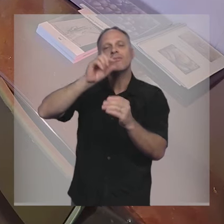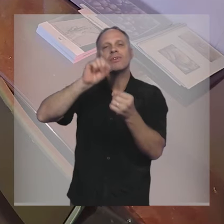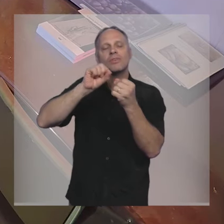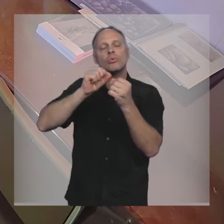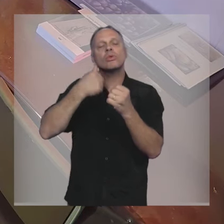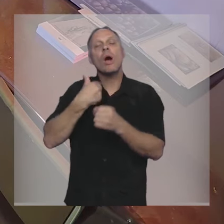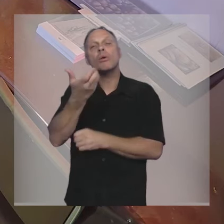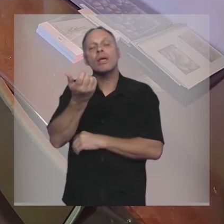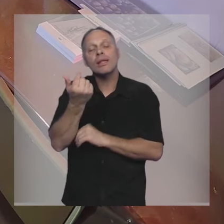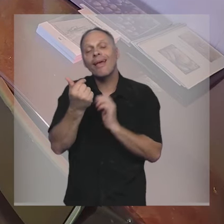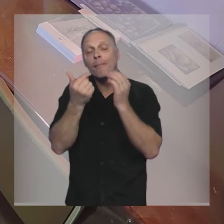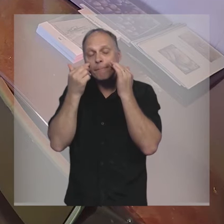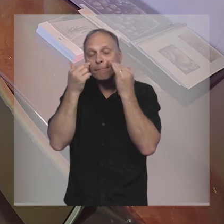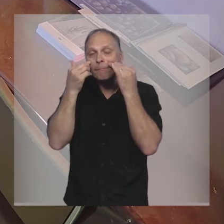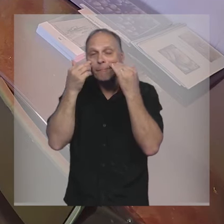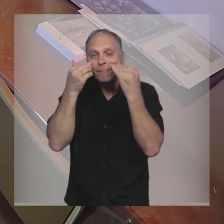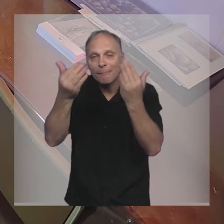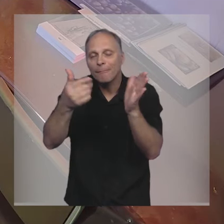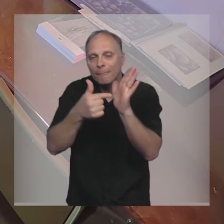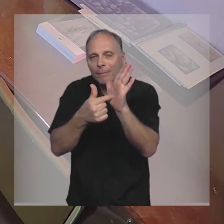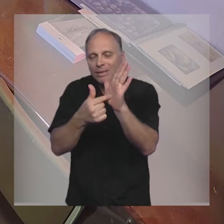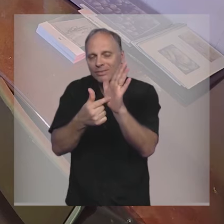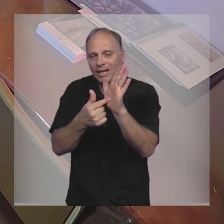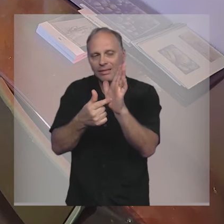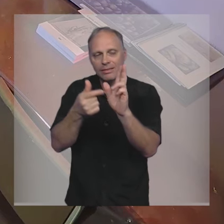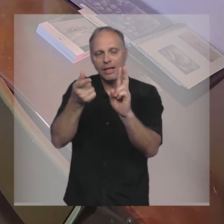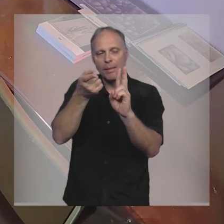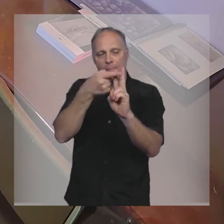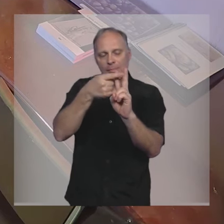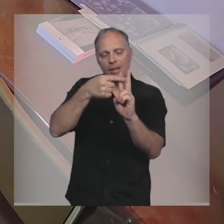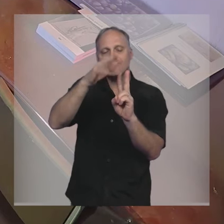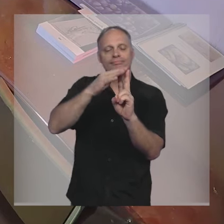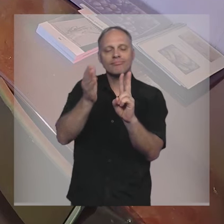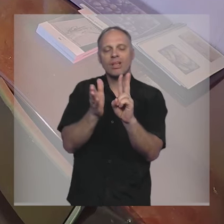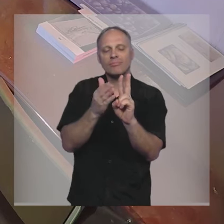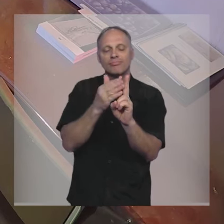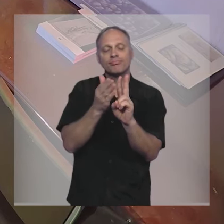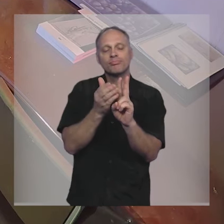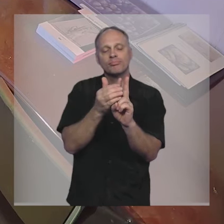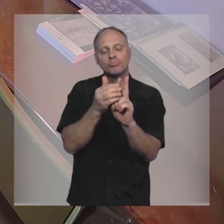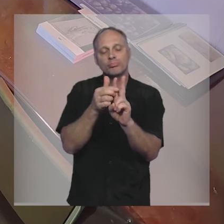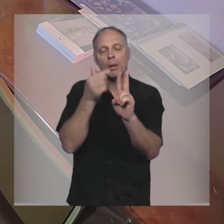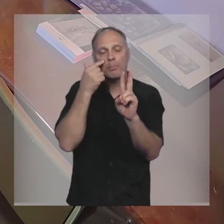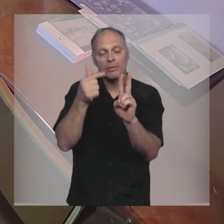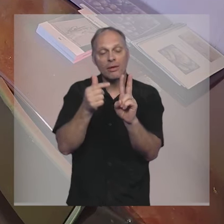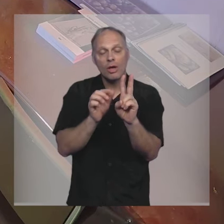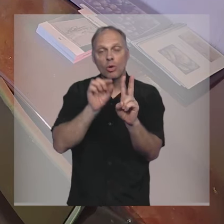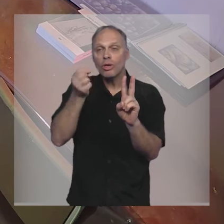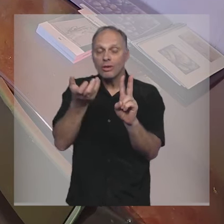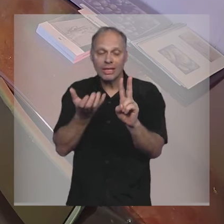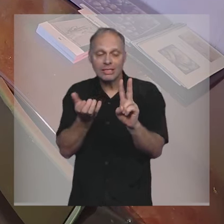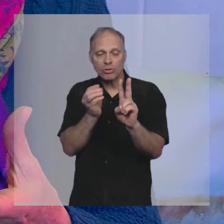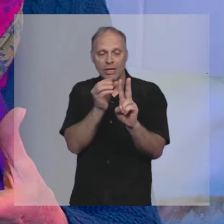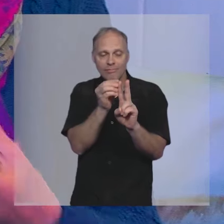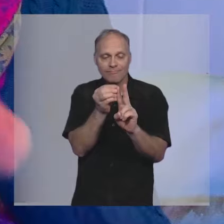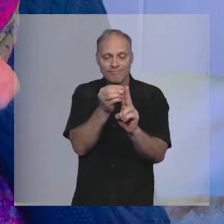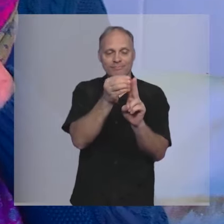ó, o que eu queria que aparecesse, eu deixava, e o que eu queria esconder, estava escondido pela segunda